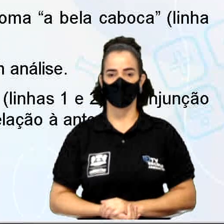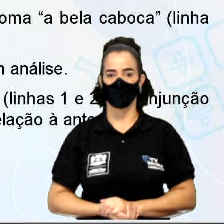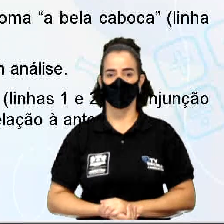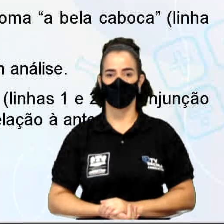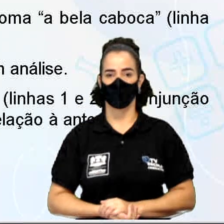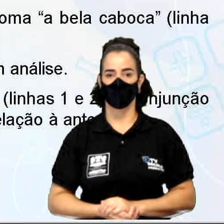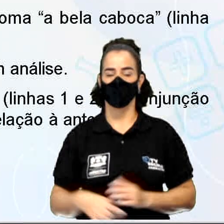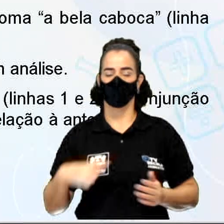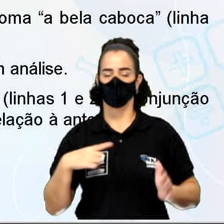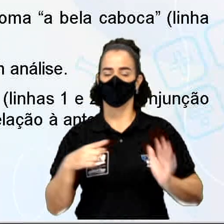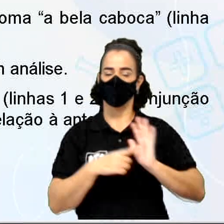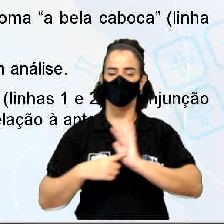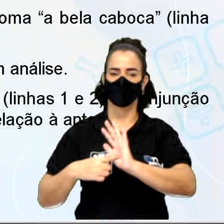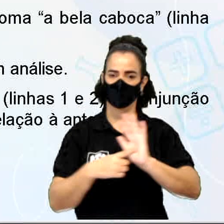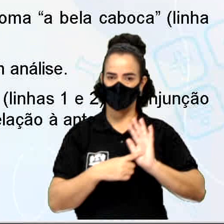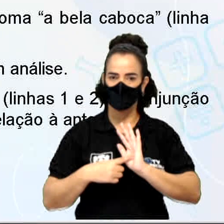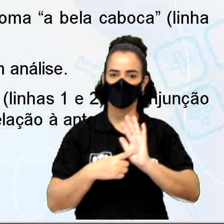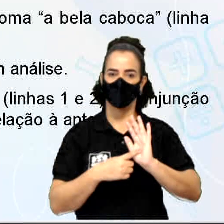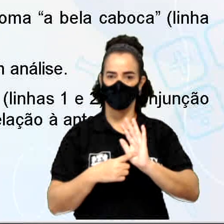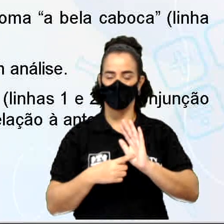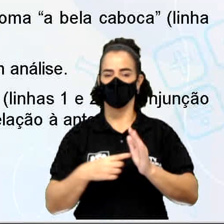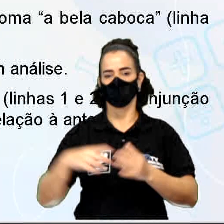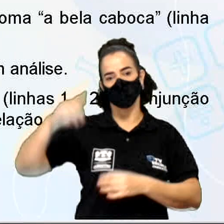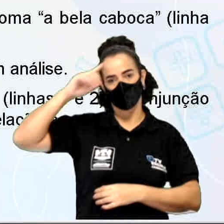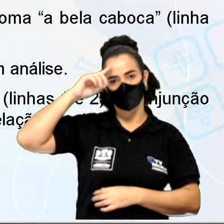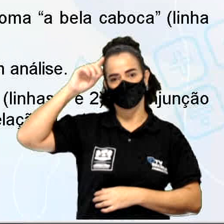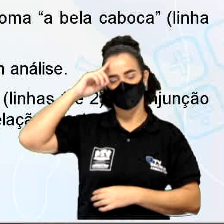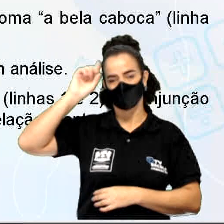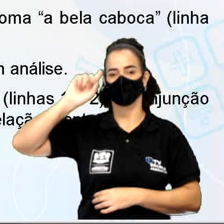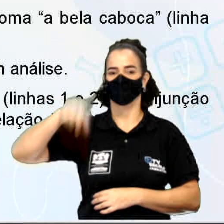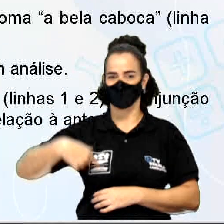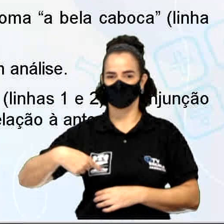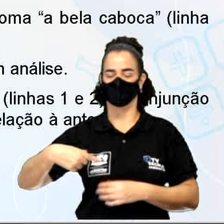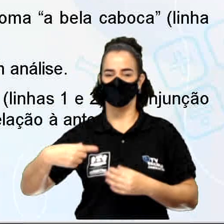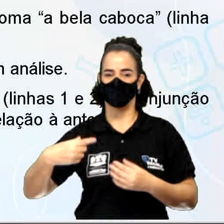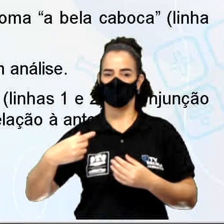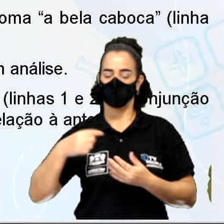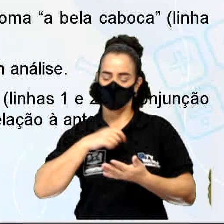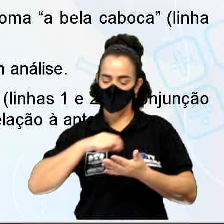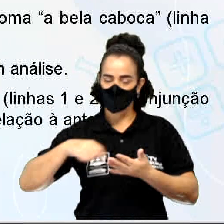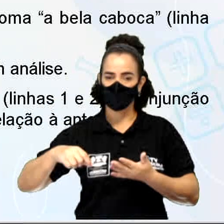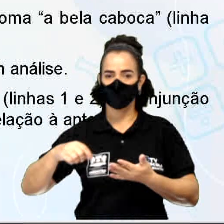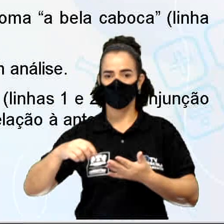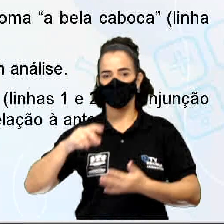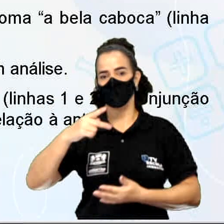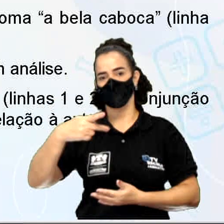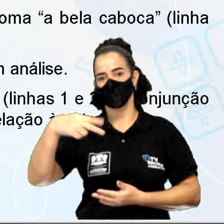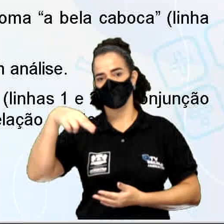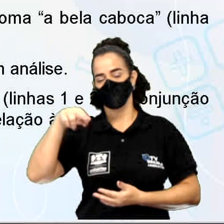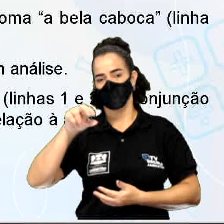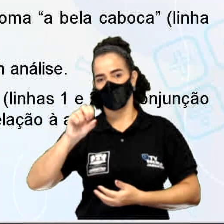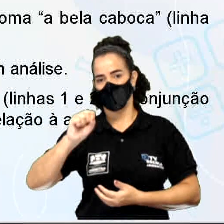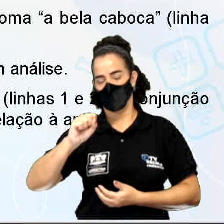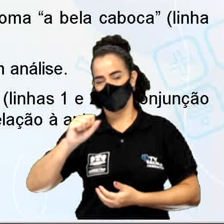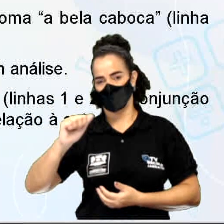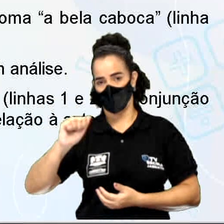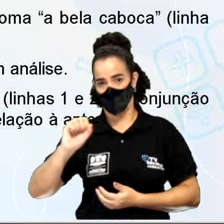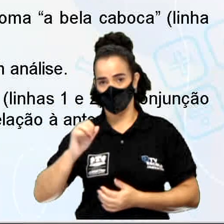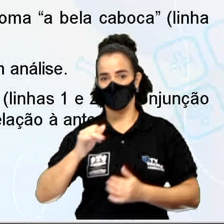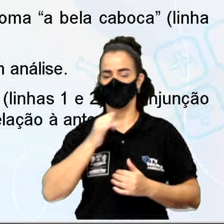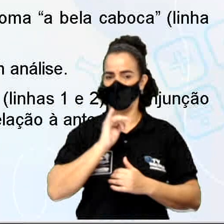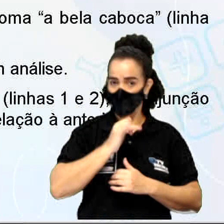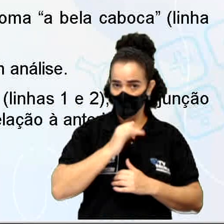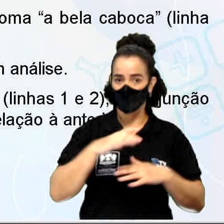retratar uma situação comum no cotidiano e ser escrito em prosa, é correto que o texto seja caracterizado como uma